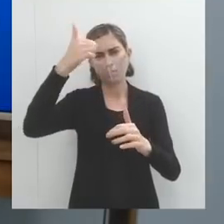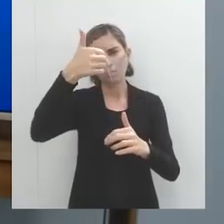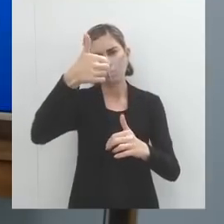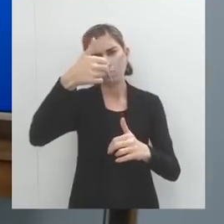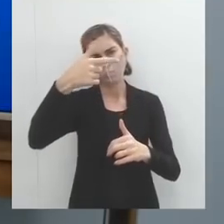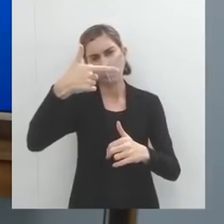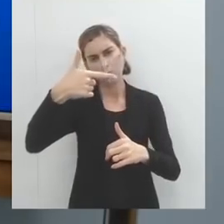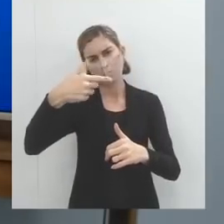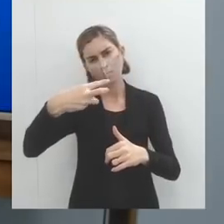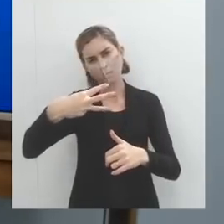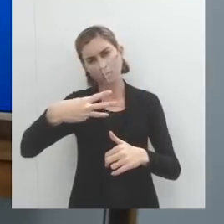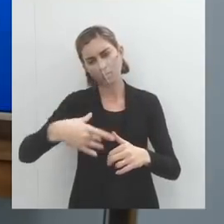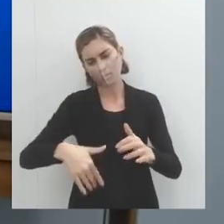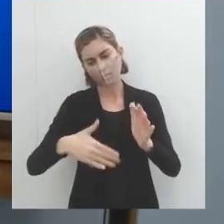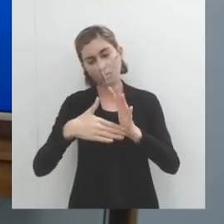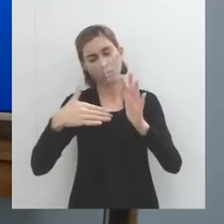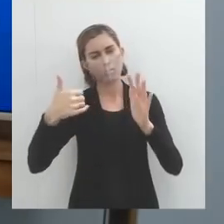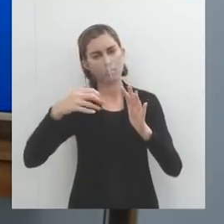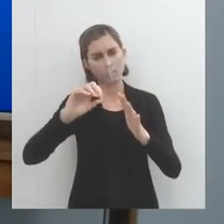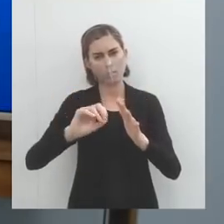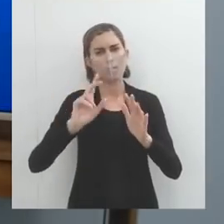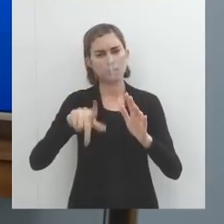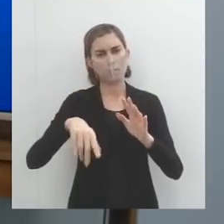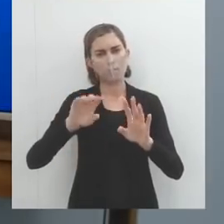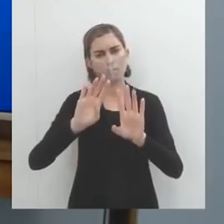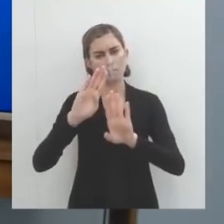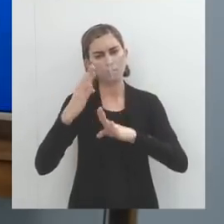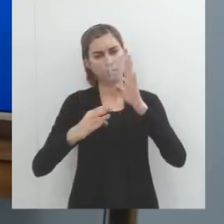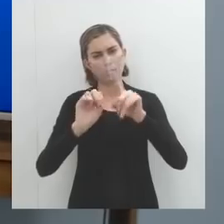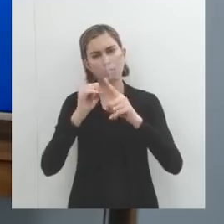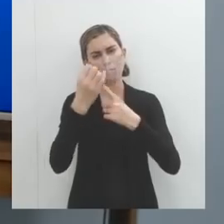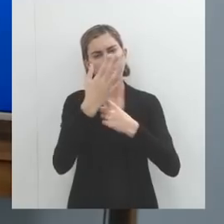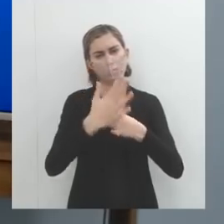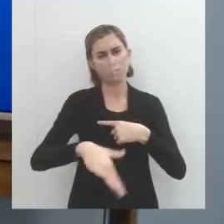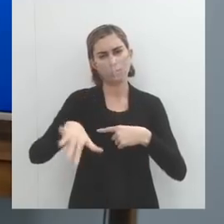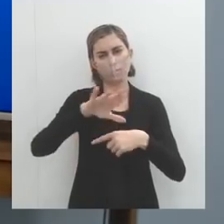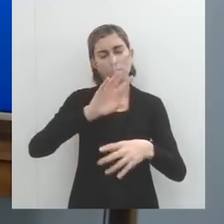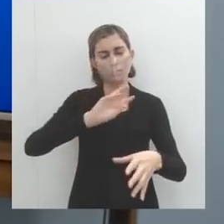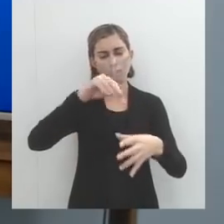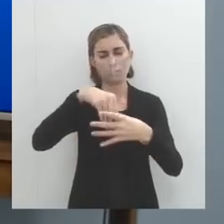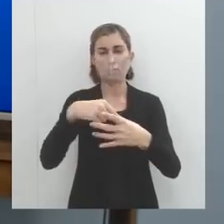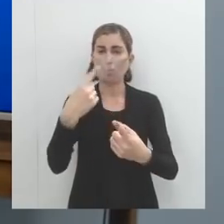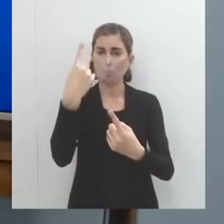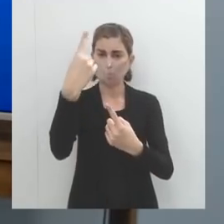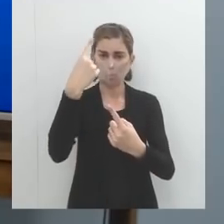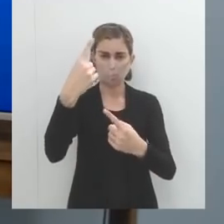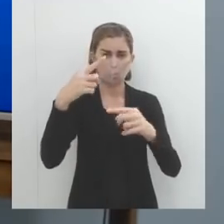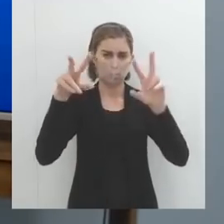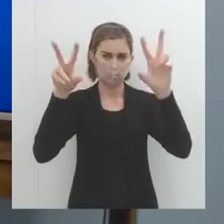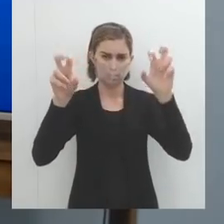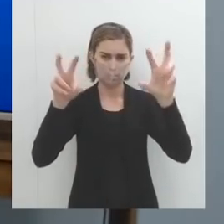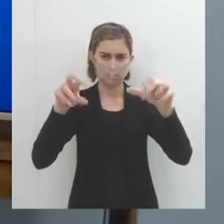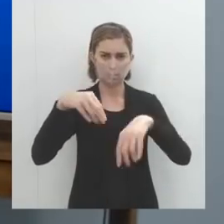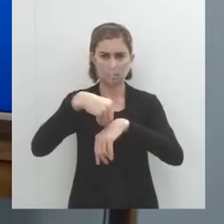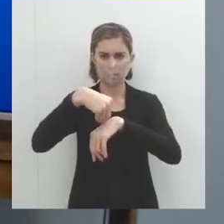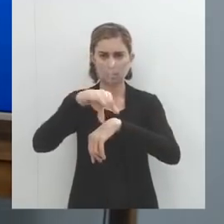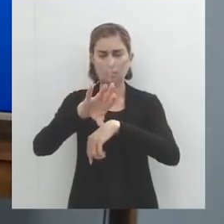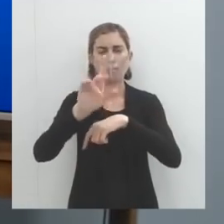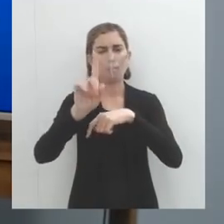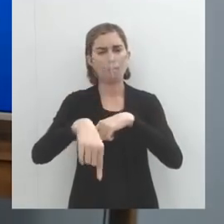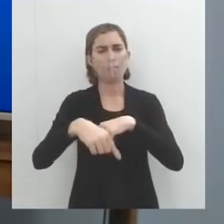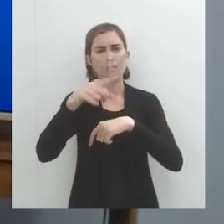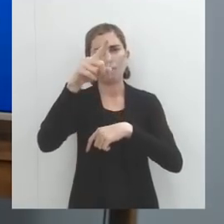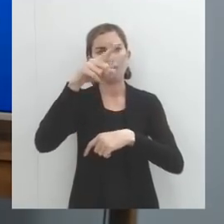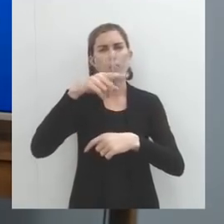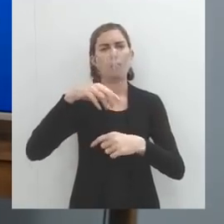uma questãozinha lá de biologia social. E dentro dessa questão aí, um dos termos e um dos assuntos que eles podem cobrar são